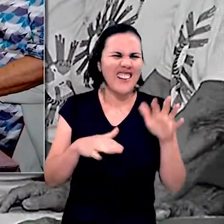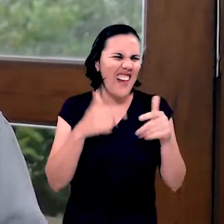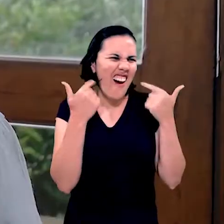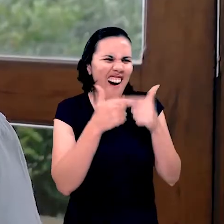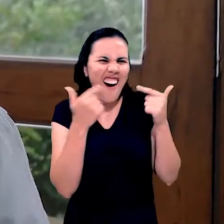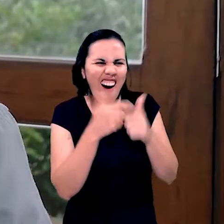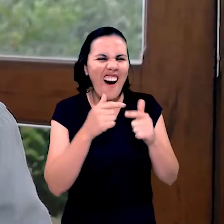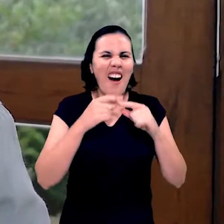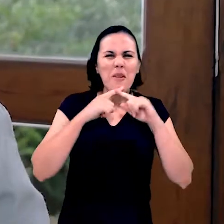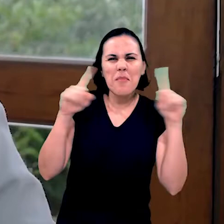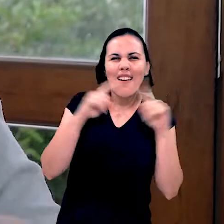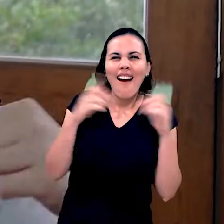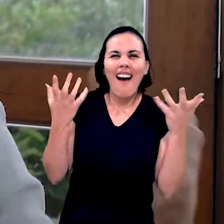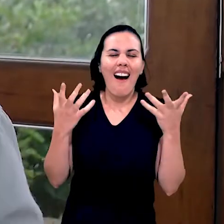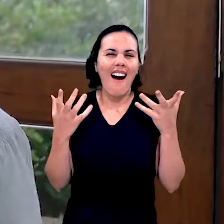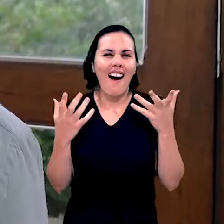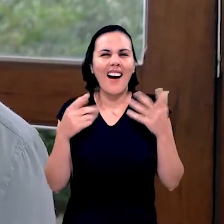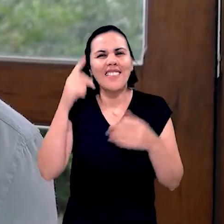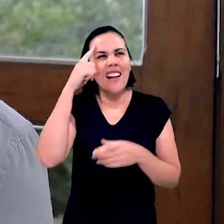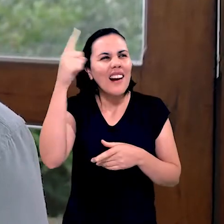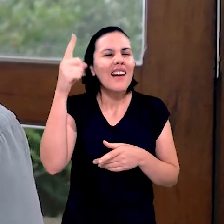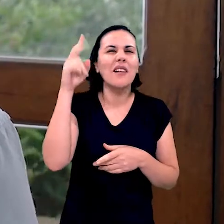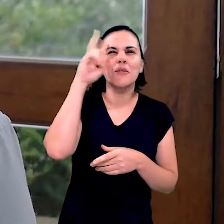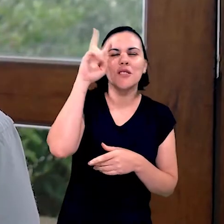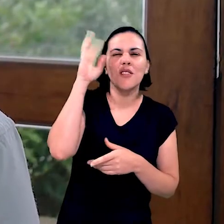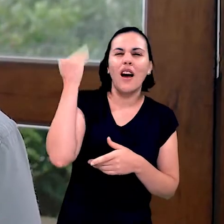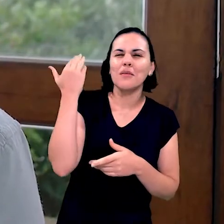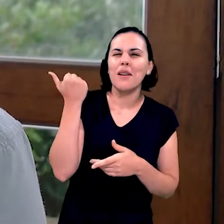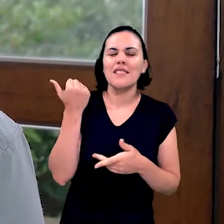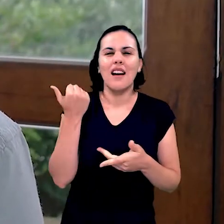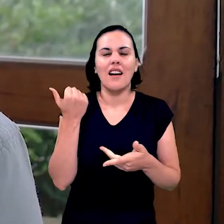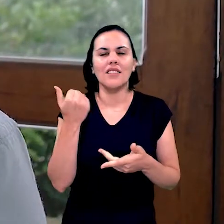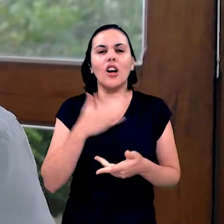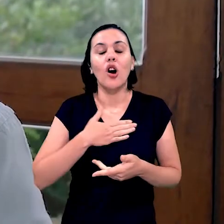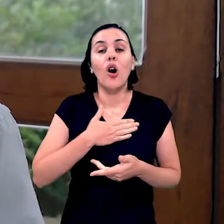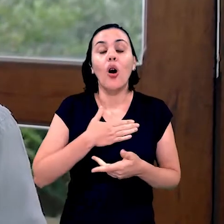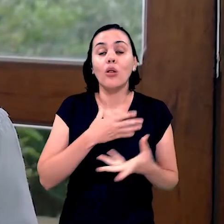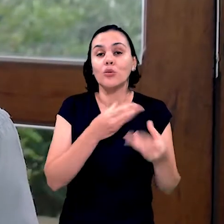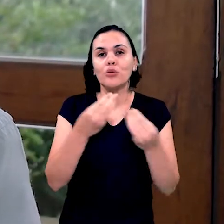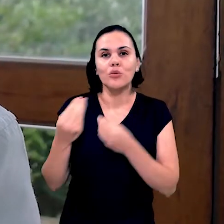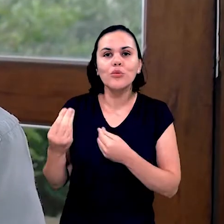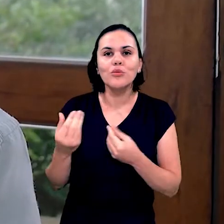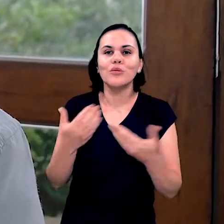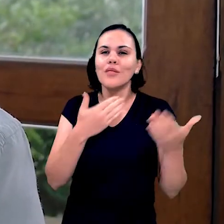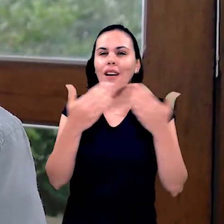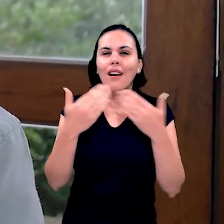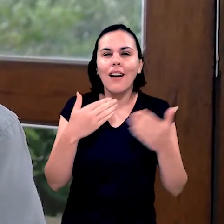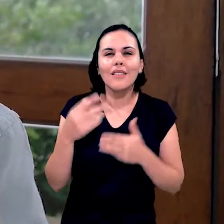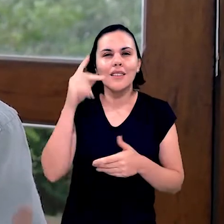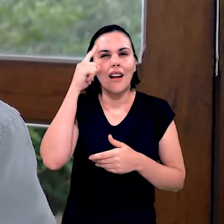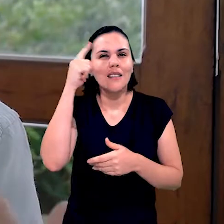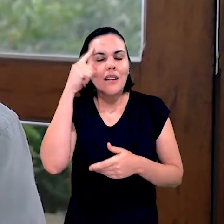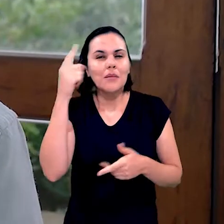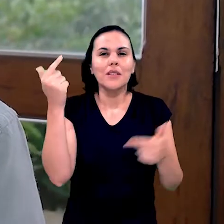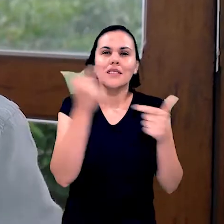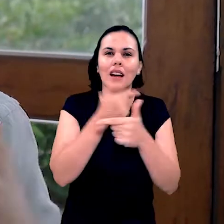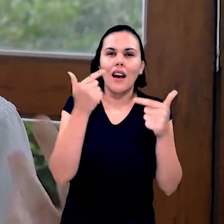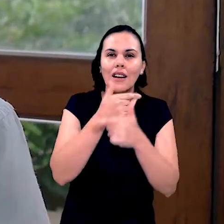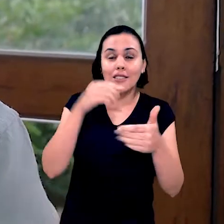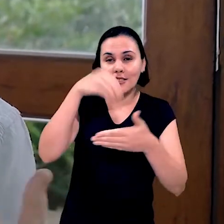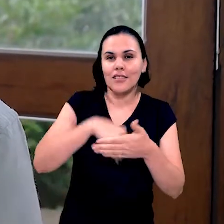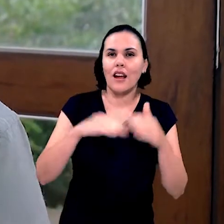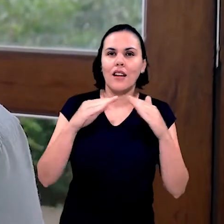coisas. Tiram um sarro, lembram de uma história, lembram de outra, né? E vão falando. Eu gosto muito dessas lembranças